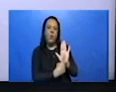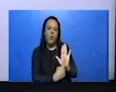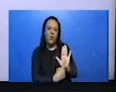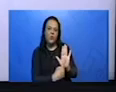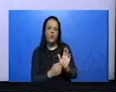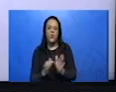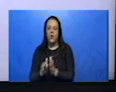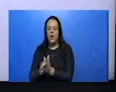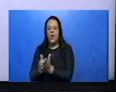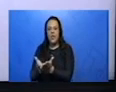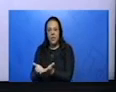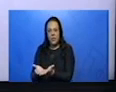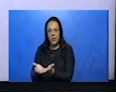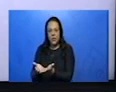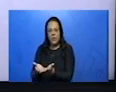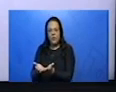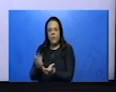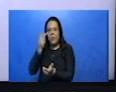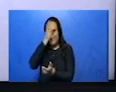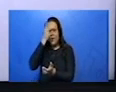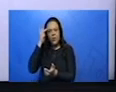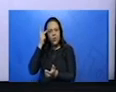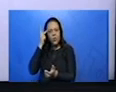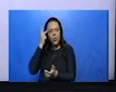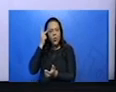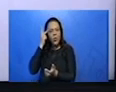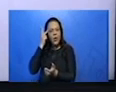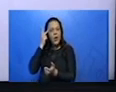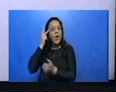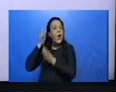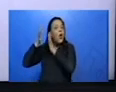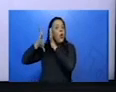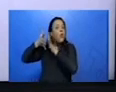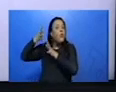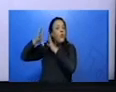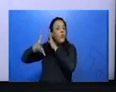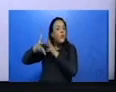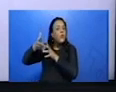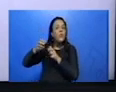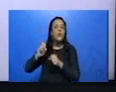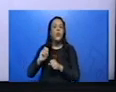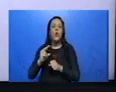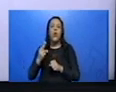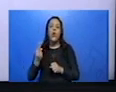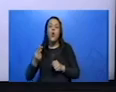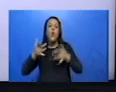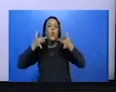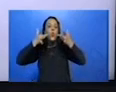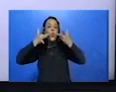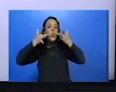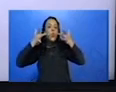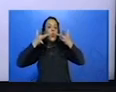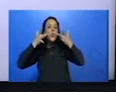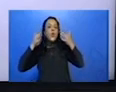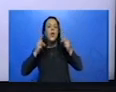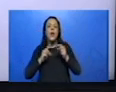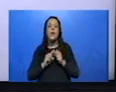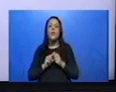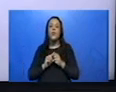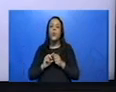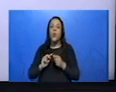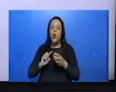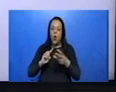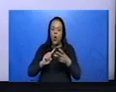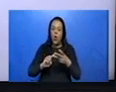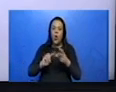ser um espectador, né? A gente falou que pode ser, por exemplo, de peça de teatro, de um show, de um DVD, de um CD,